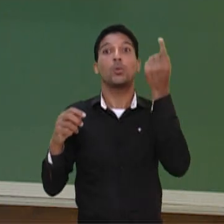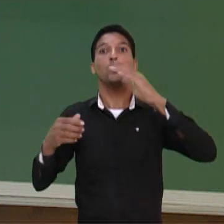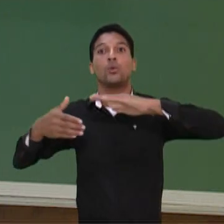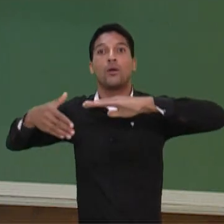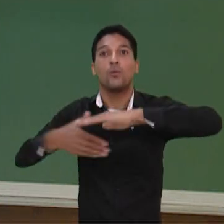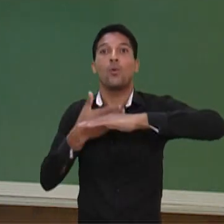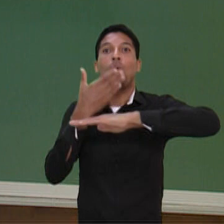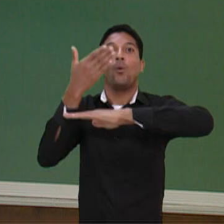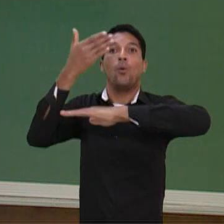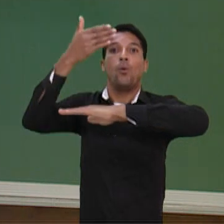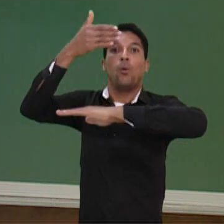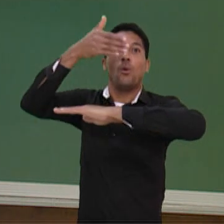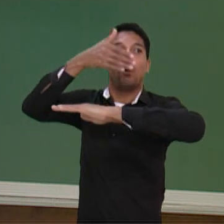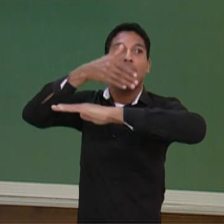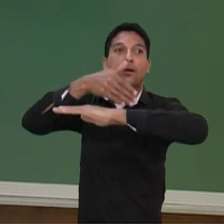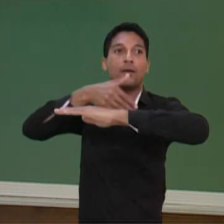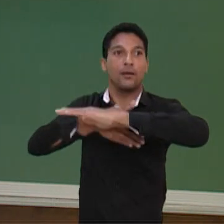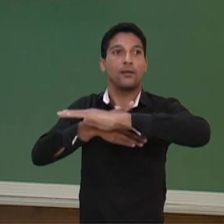né?